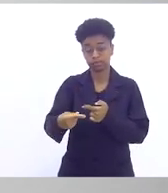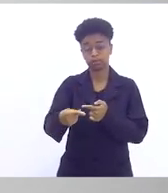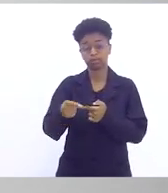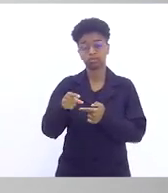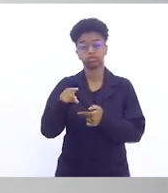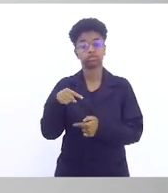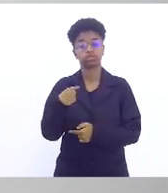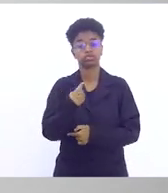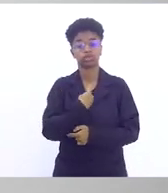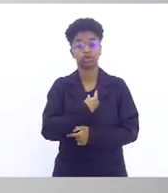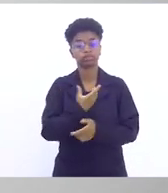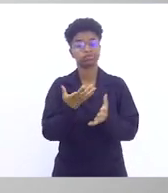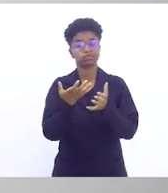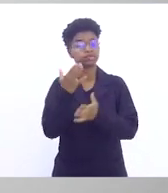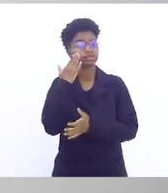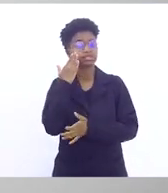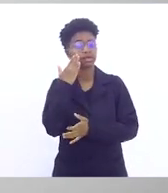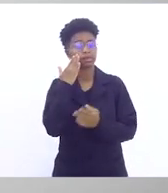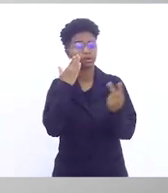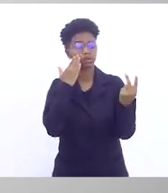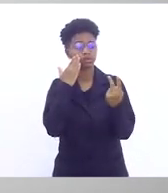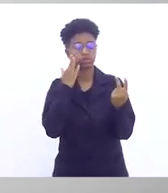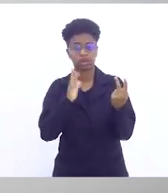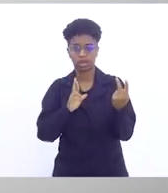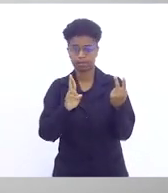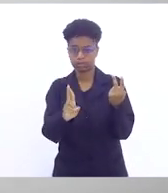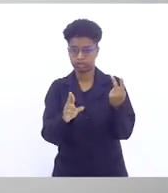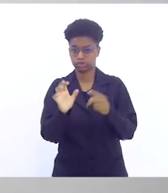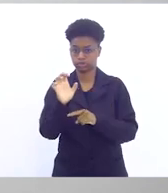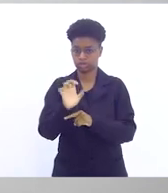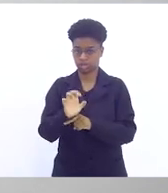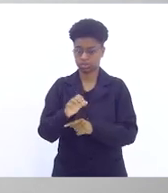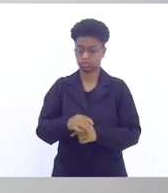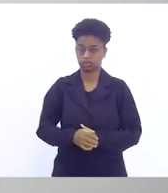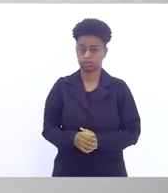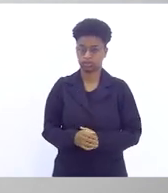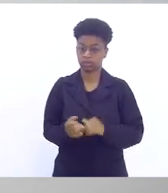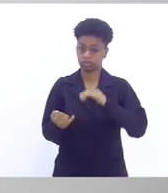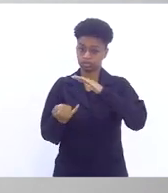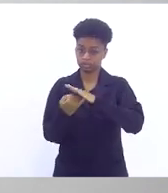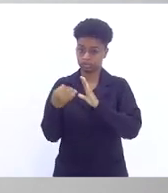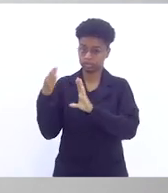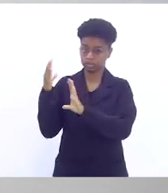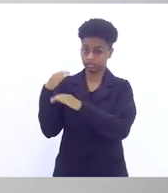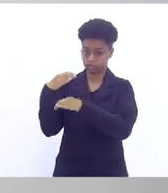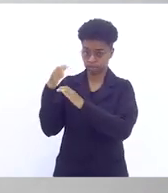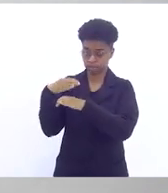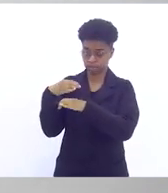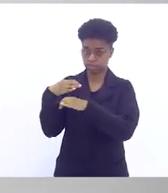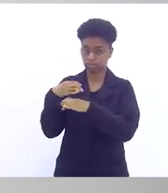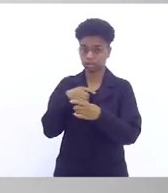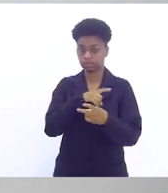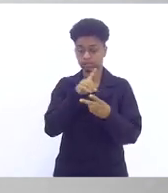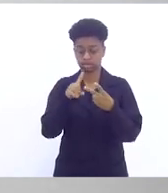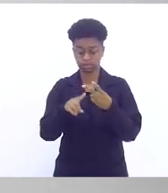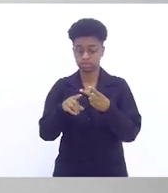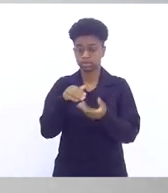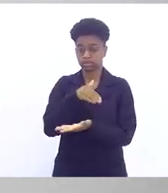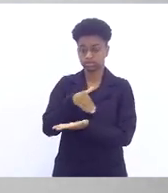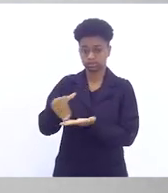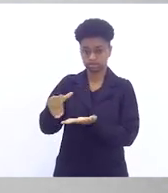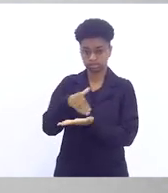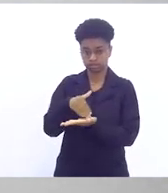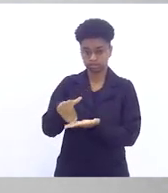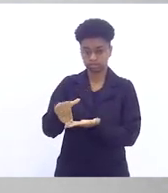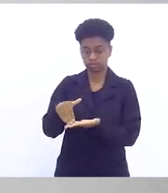os nossos dois representantes do estado do Instituto de Engenharia e da secretaria